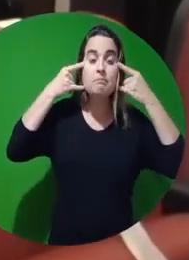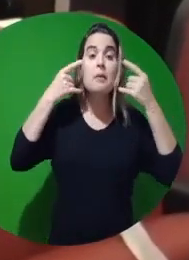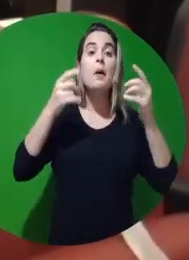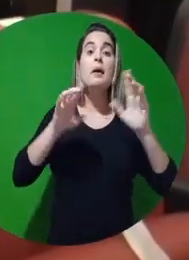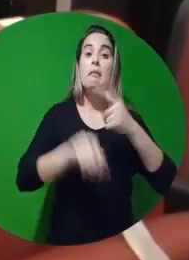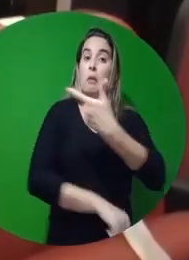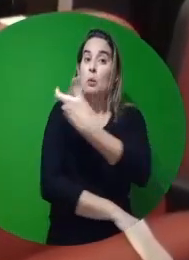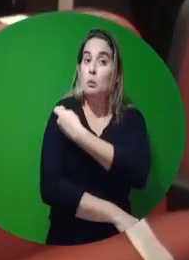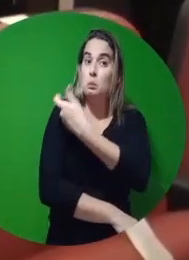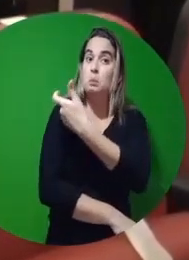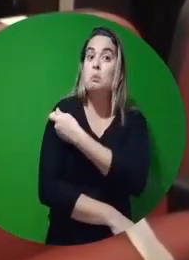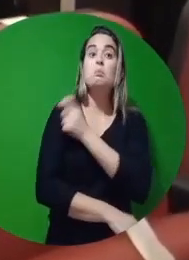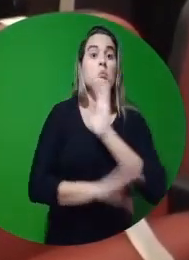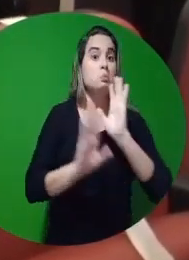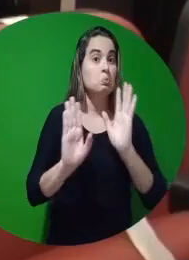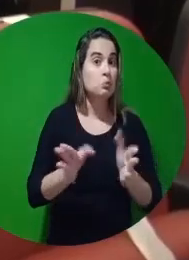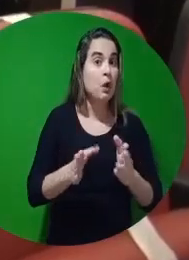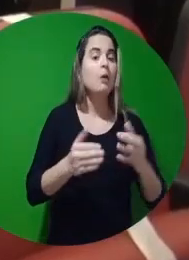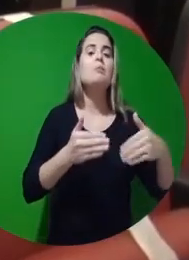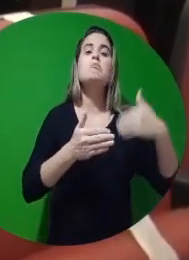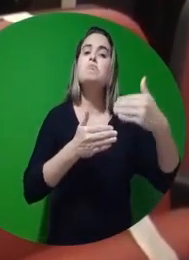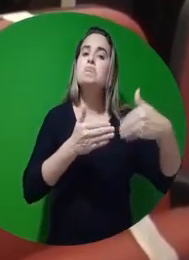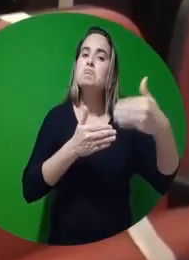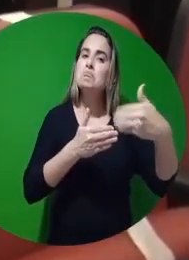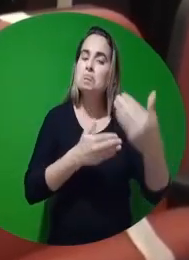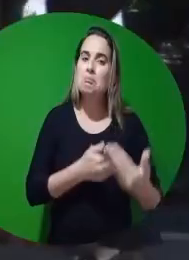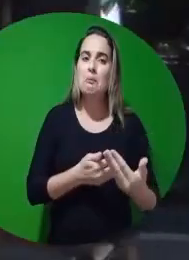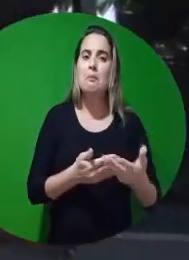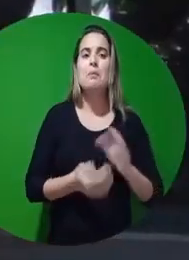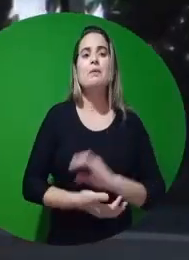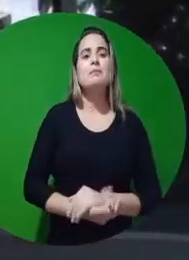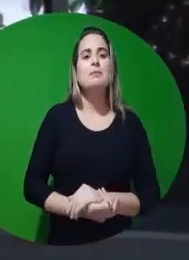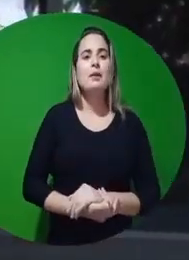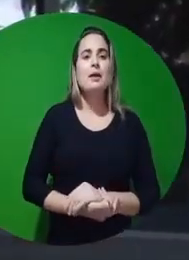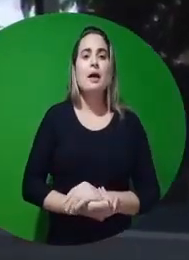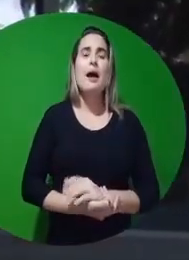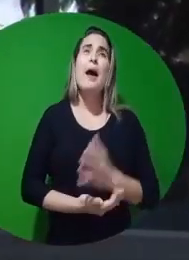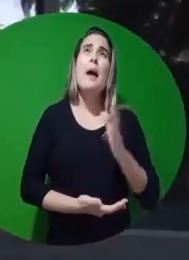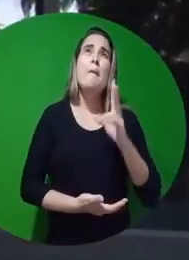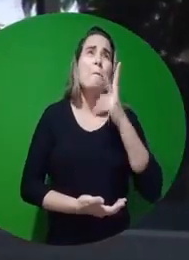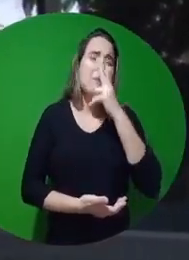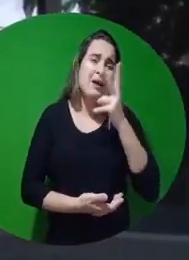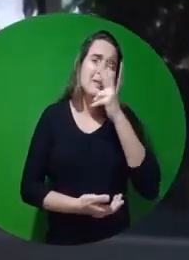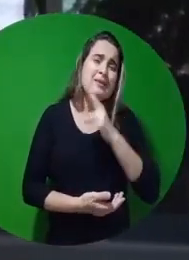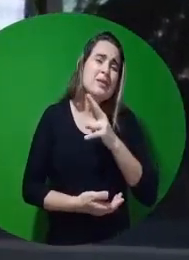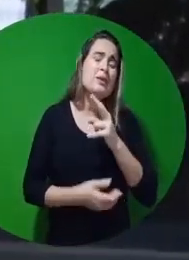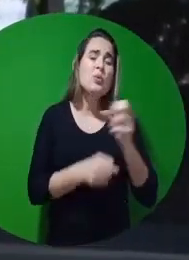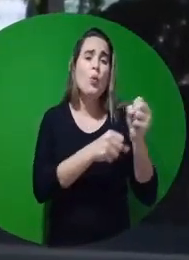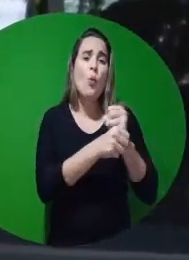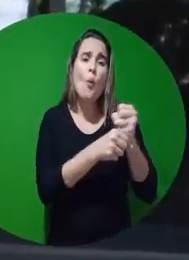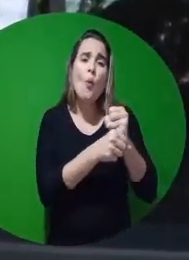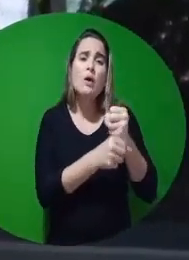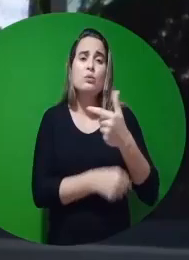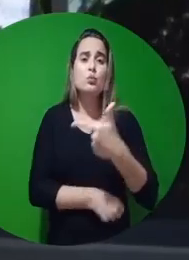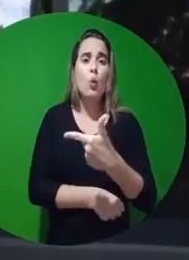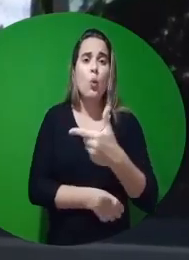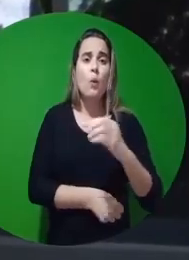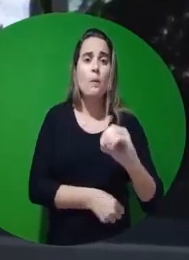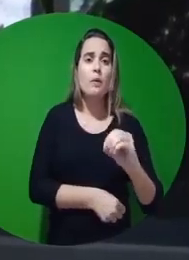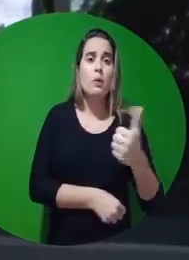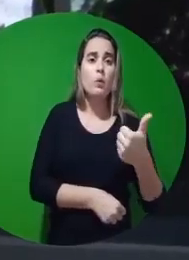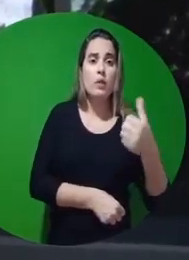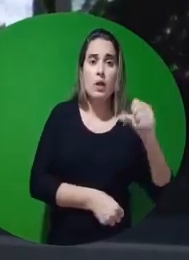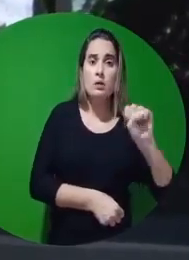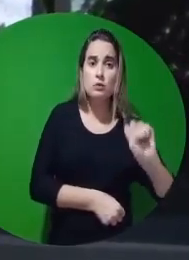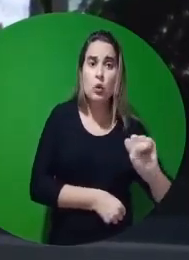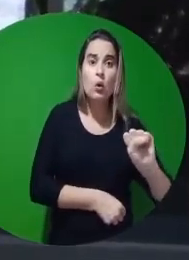prevê inovações com o avanço da vacinação contra a comida 19 voltas foi mais ou menos como ele 2018/2020 a gente teve que